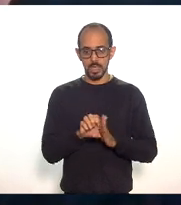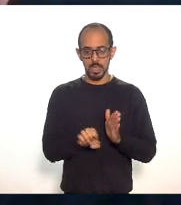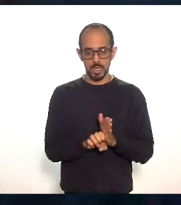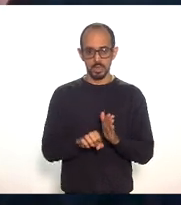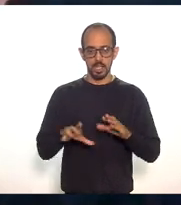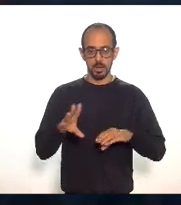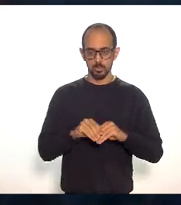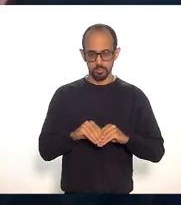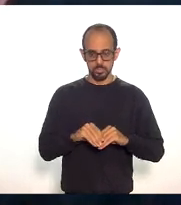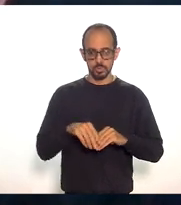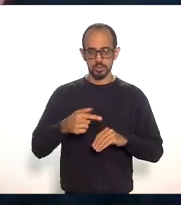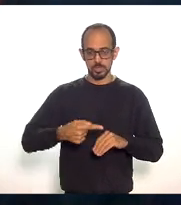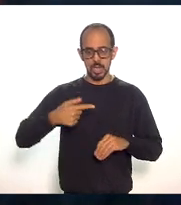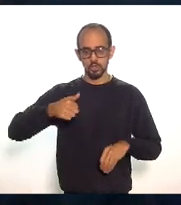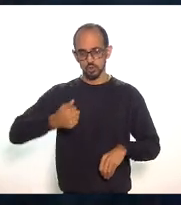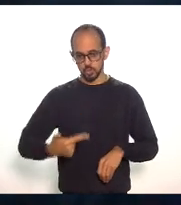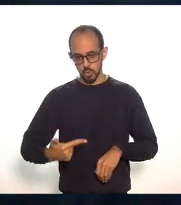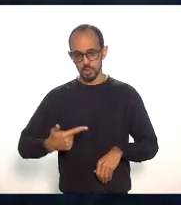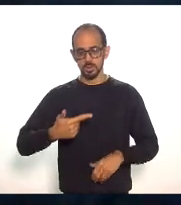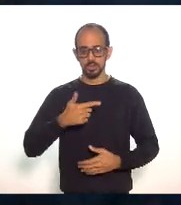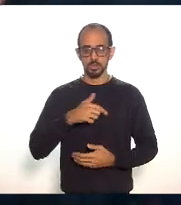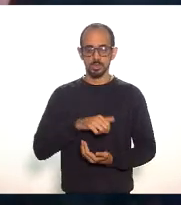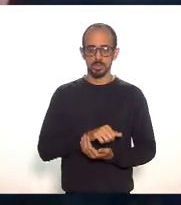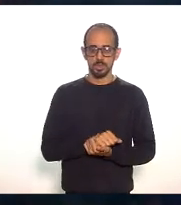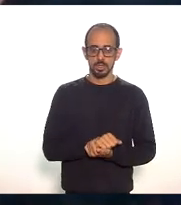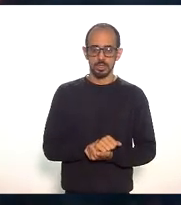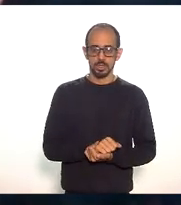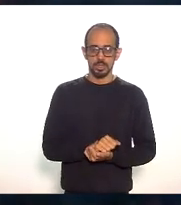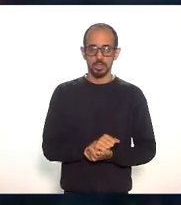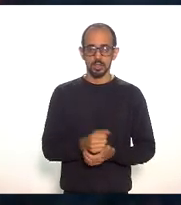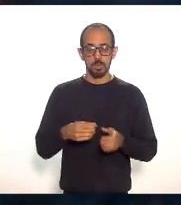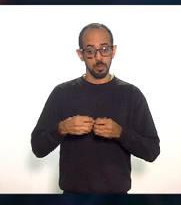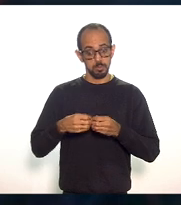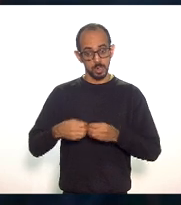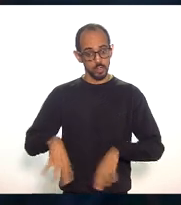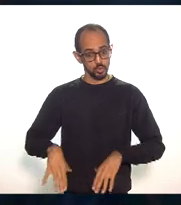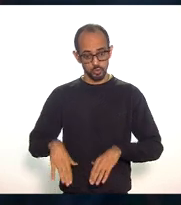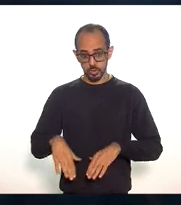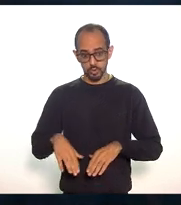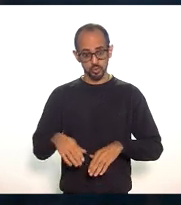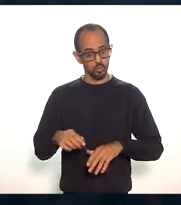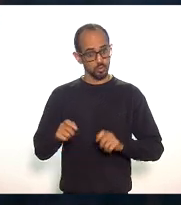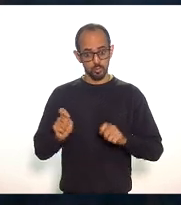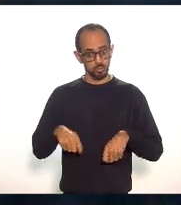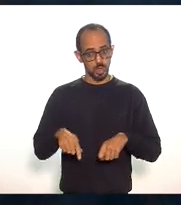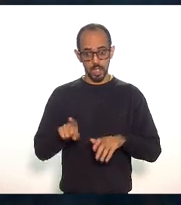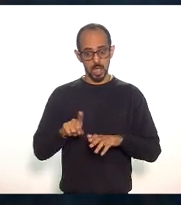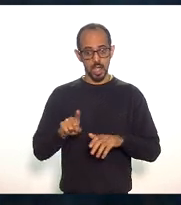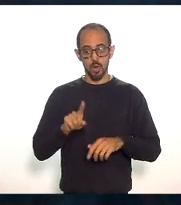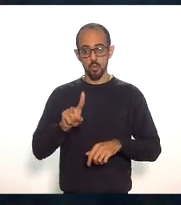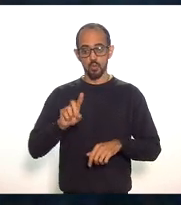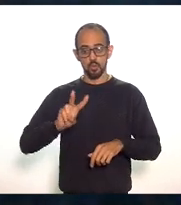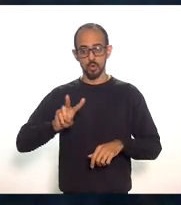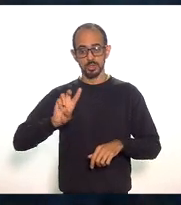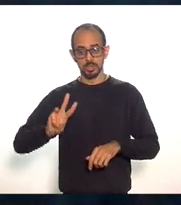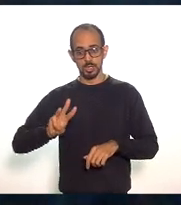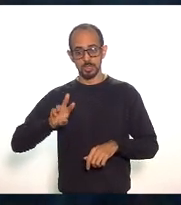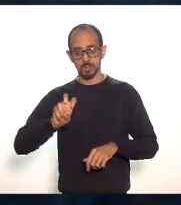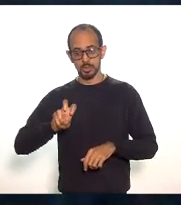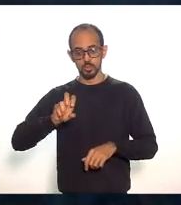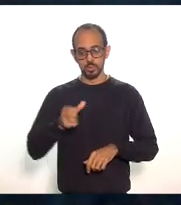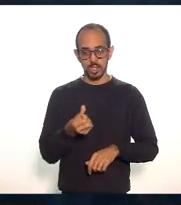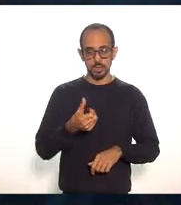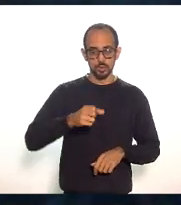emendas 7 e 12, pela prejudicabilidade das emendas 1, 2, 3, 5,